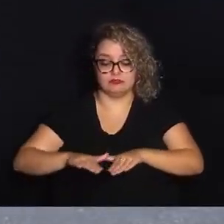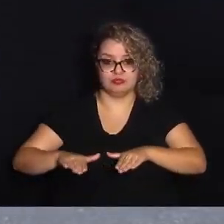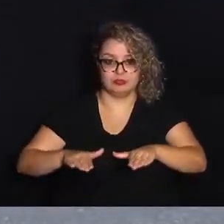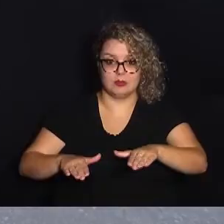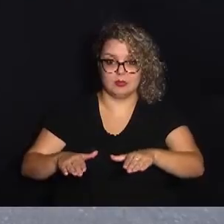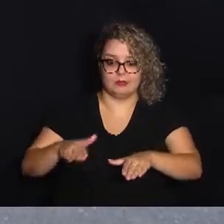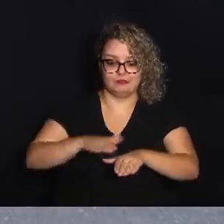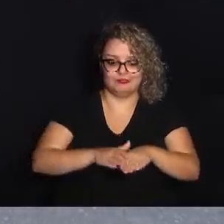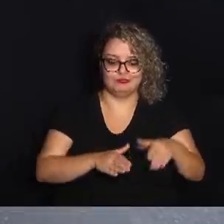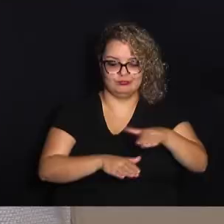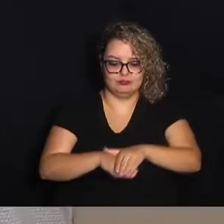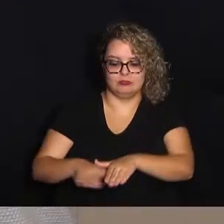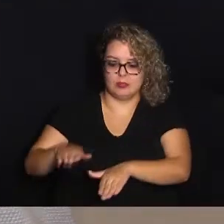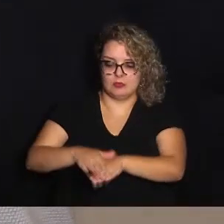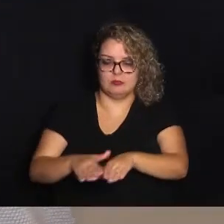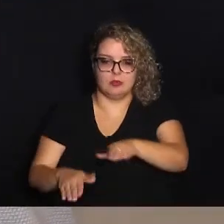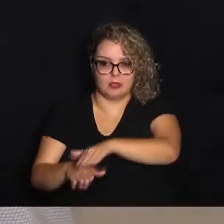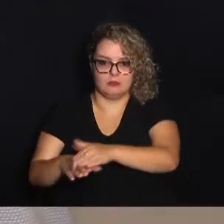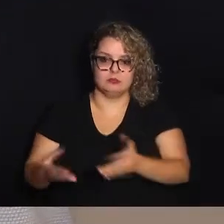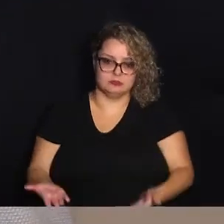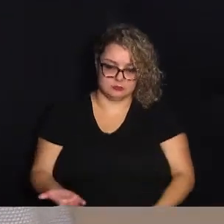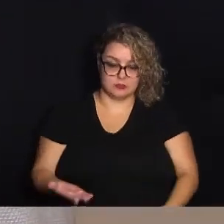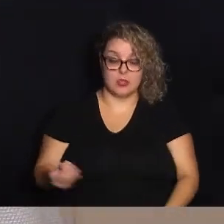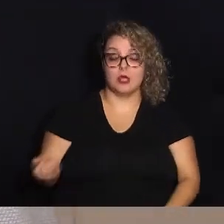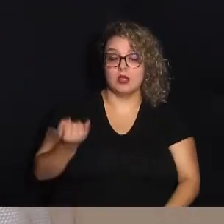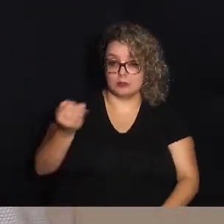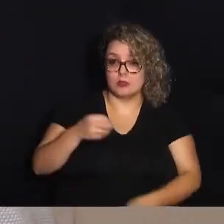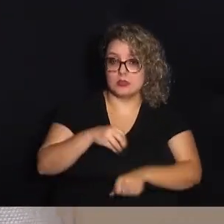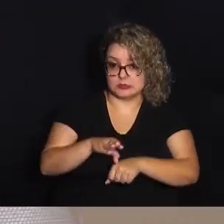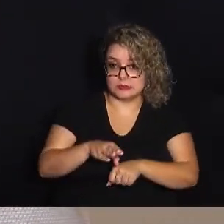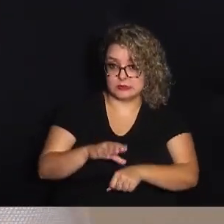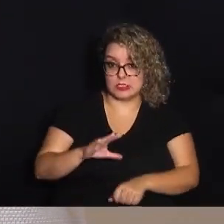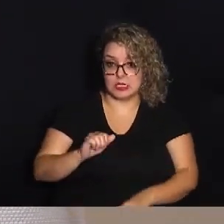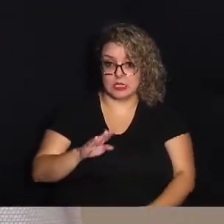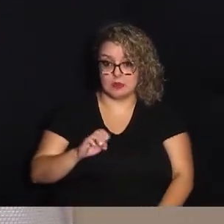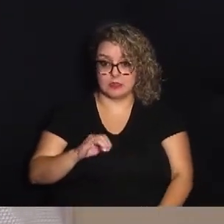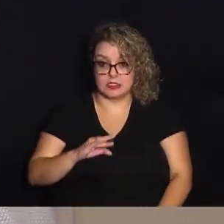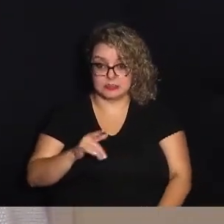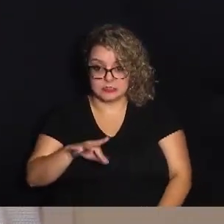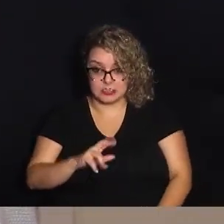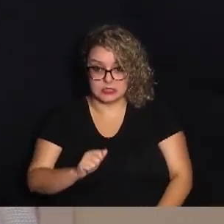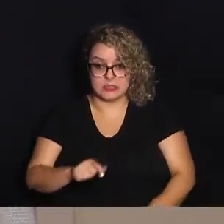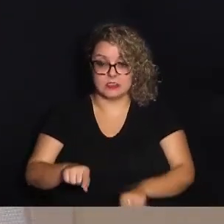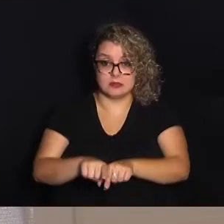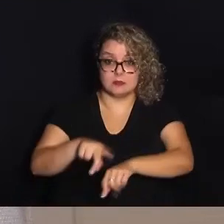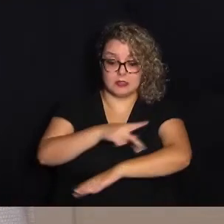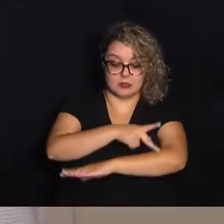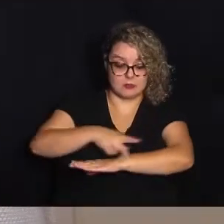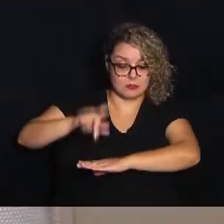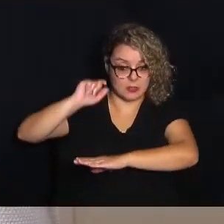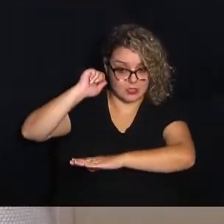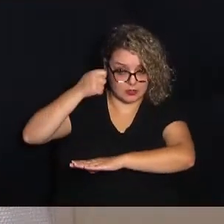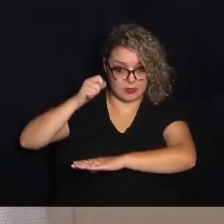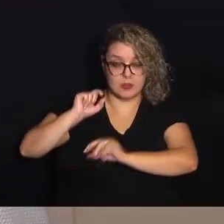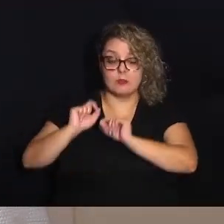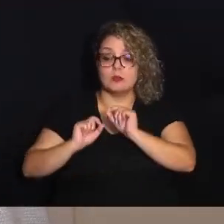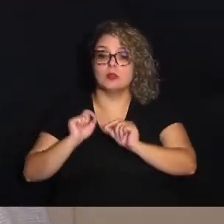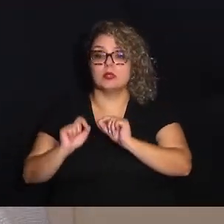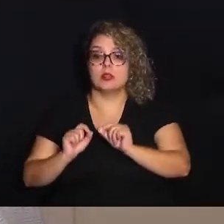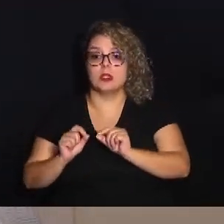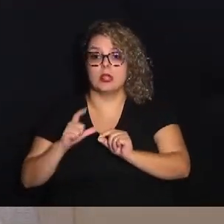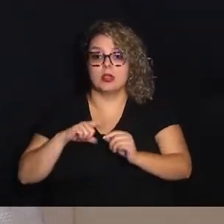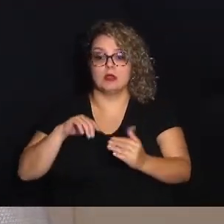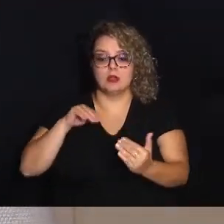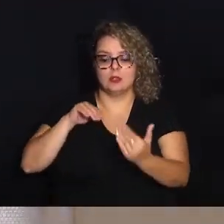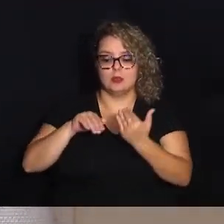em vários pontos da Via importância dessa indicação tanto da cabeceira e tanto da do recapeamento é para